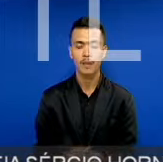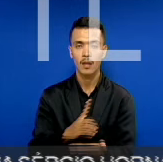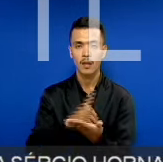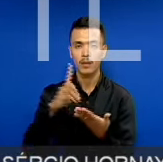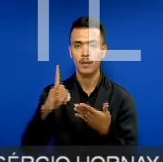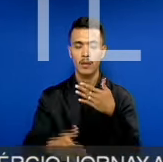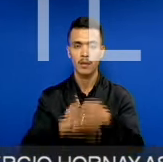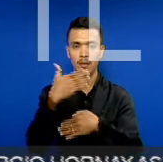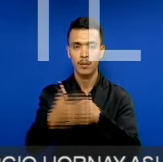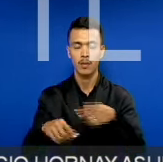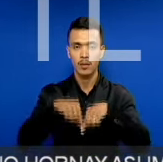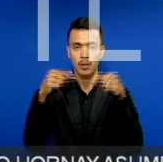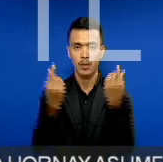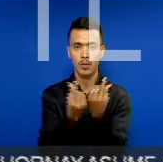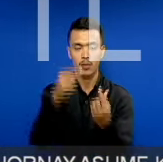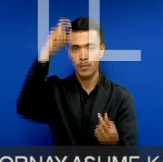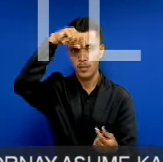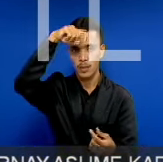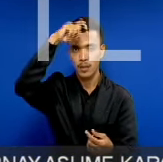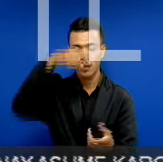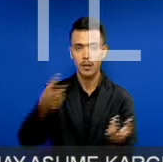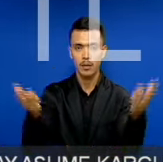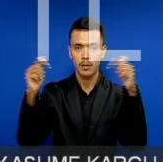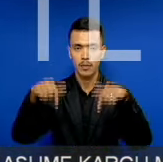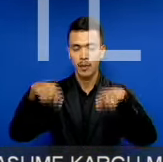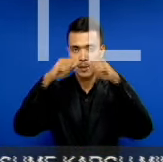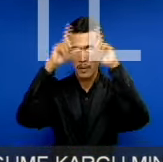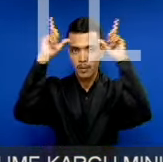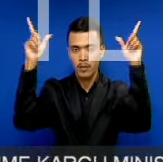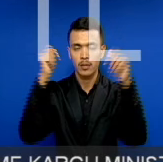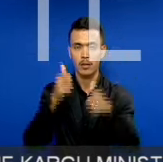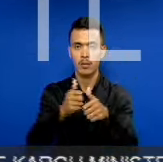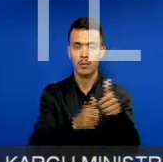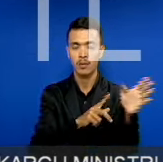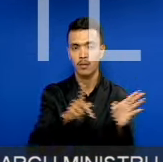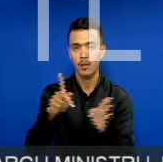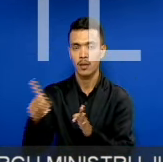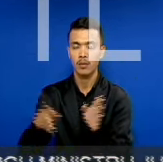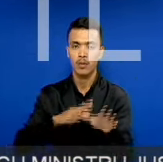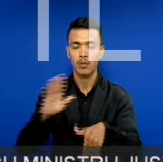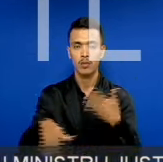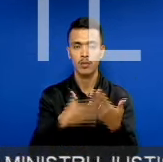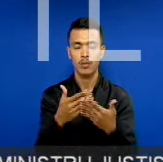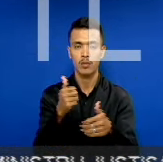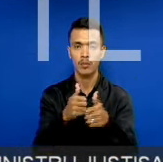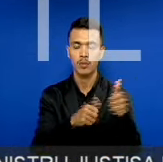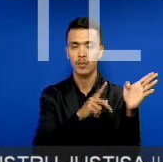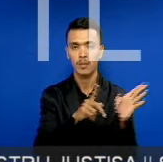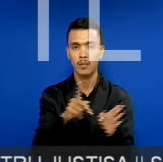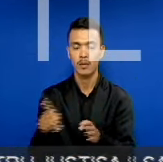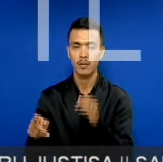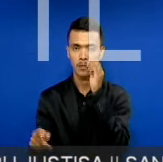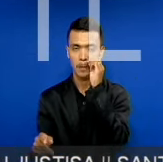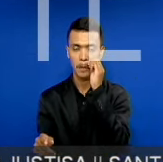oin, grupo perito serne seto iha Timor. Tuiri tenia plano, botou do lado tuiri plano, e haunin